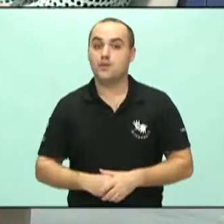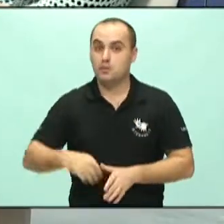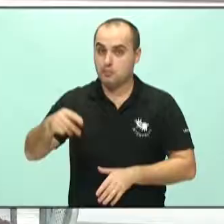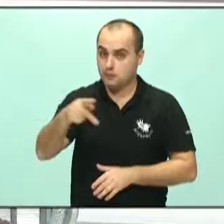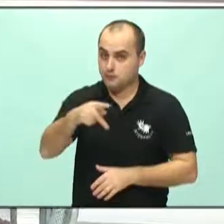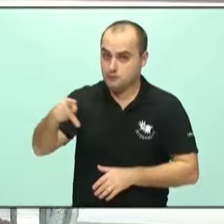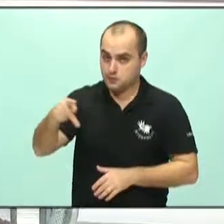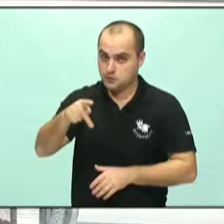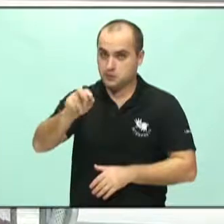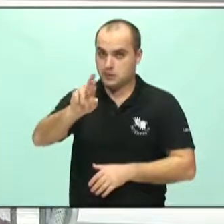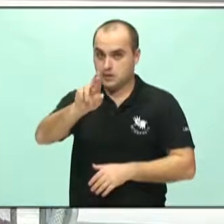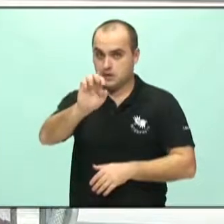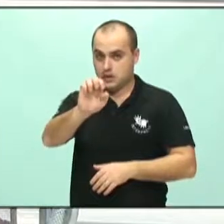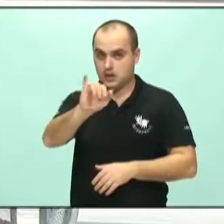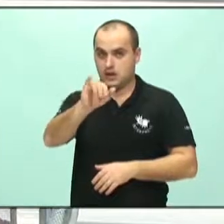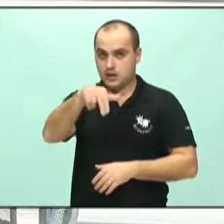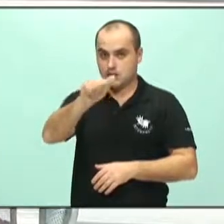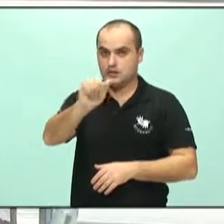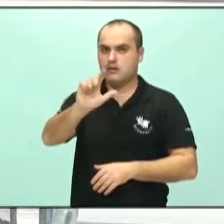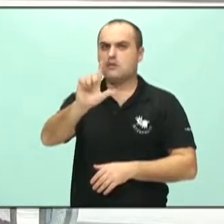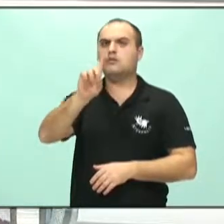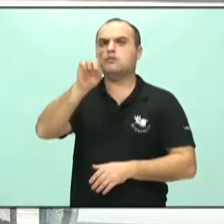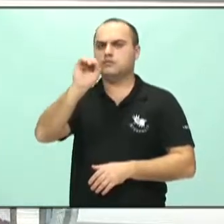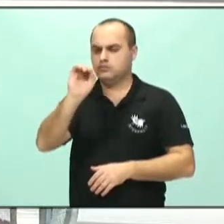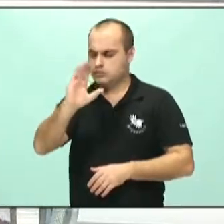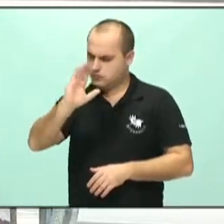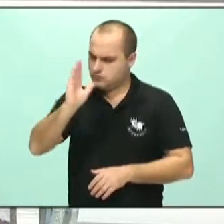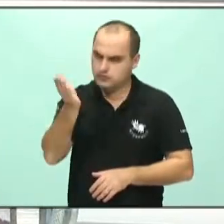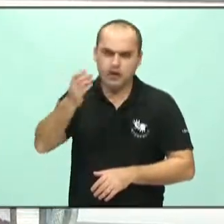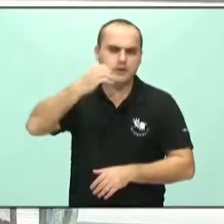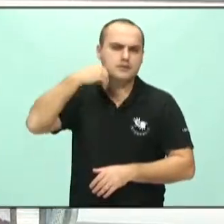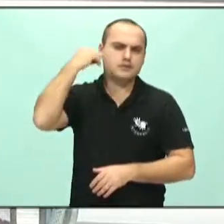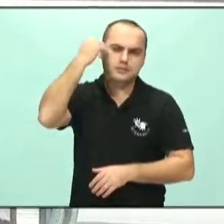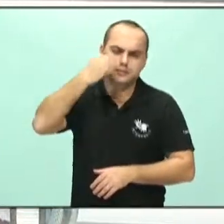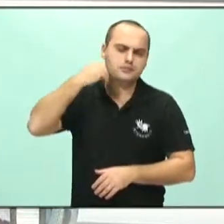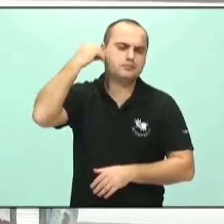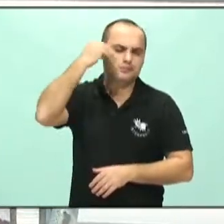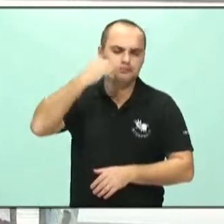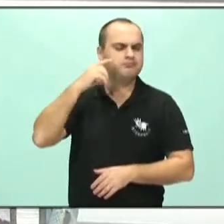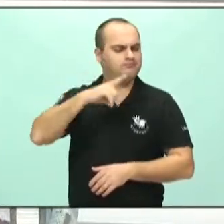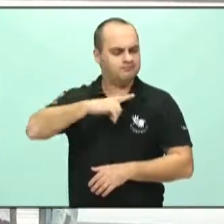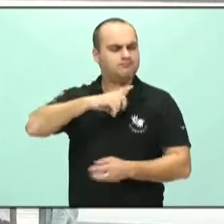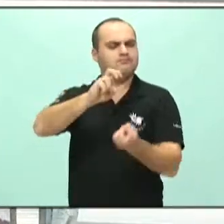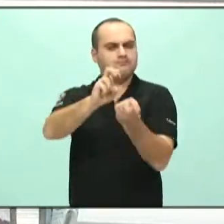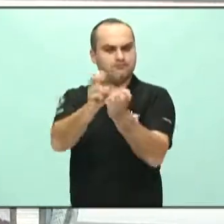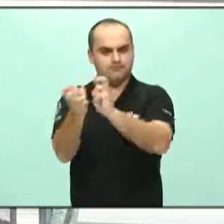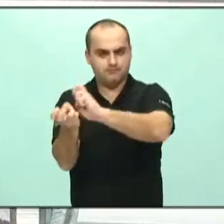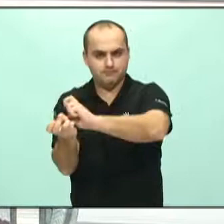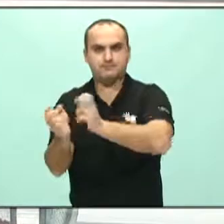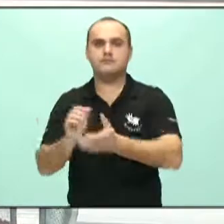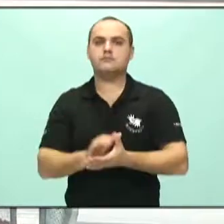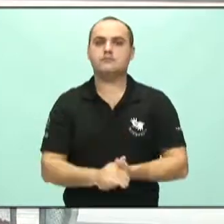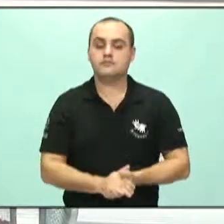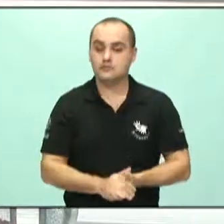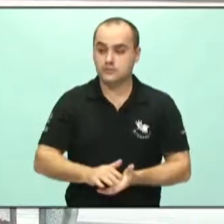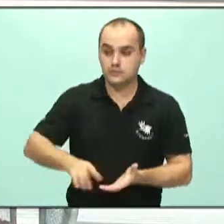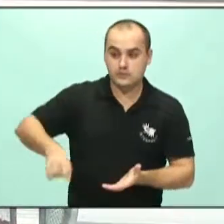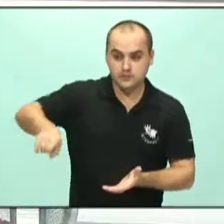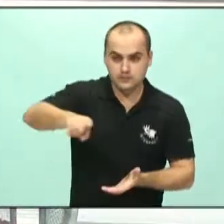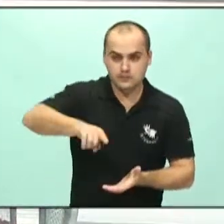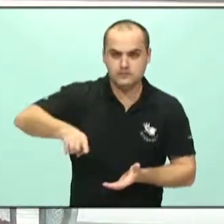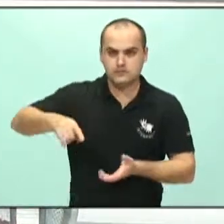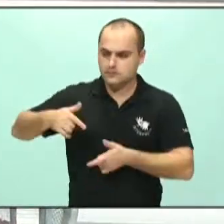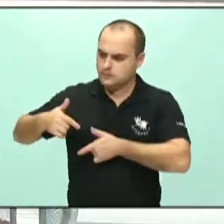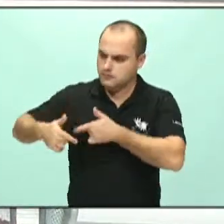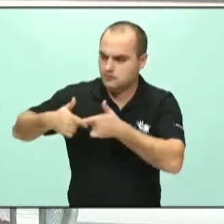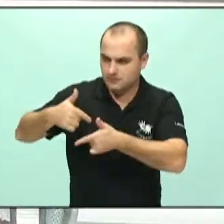é professor em capoeira com bastante experiência, que ele fala daqui um minutinho, e a gente, como trabalhamos em cultura